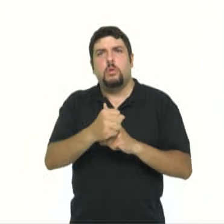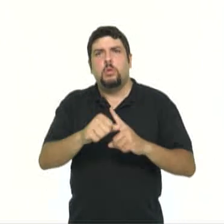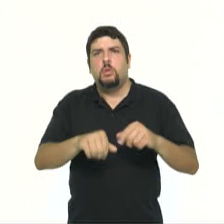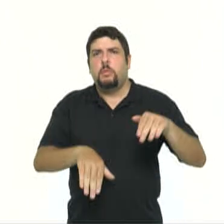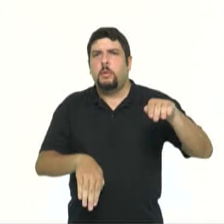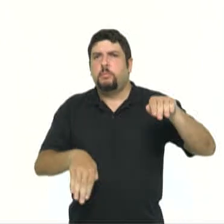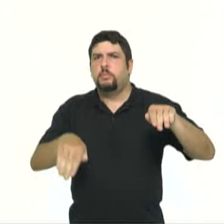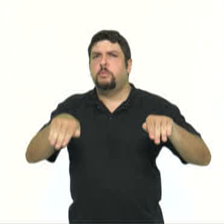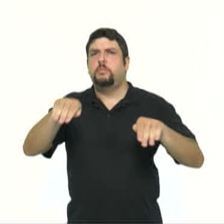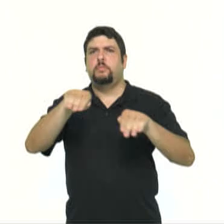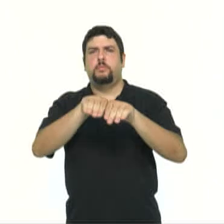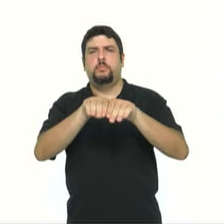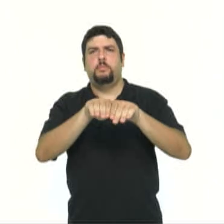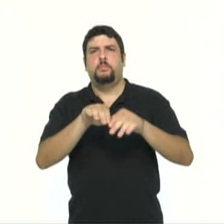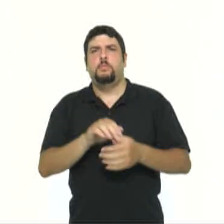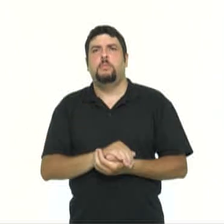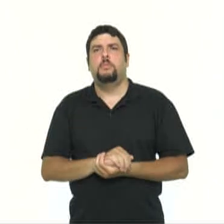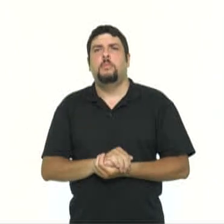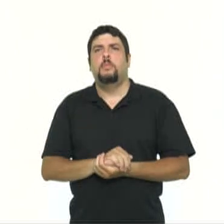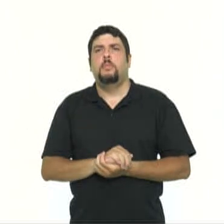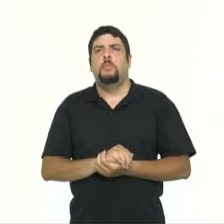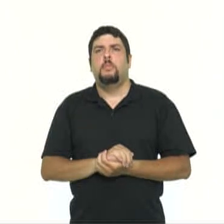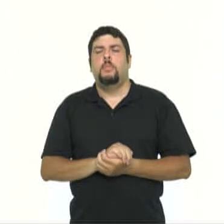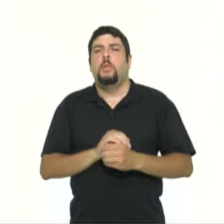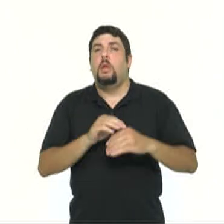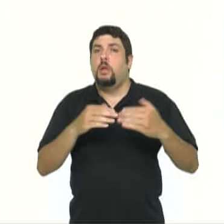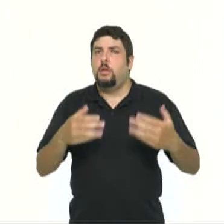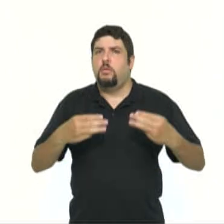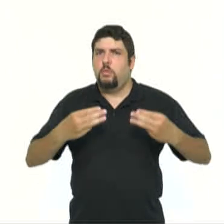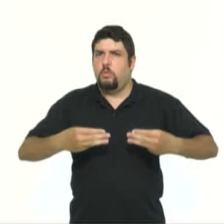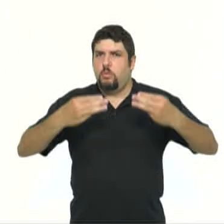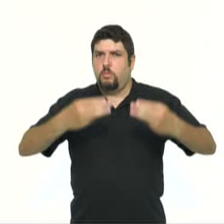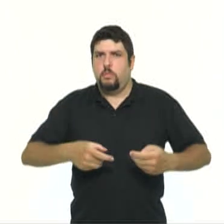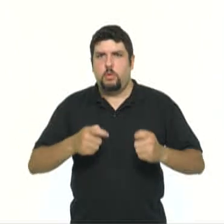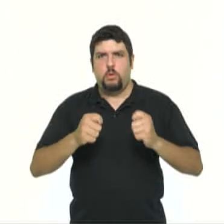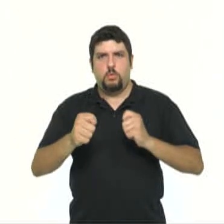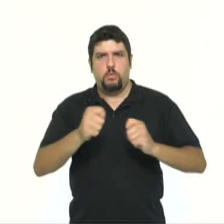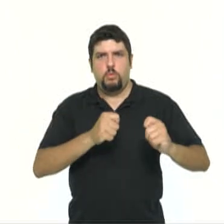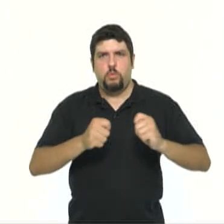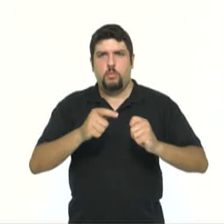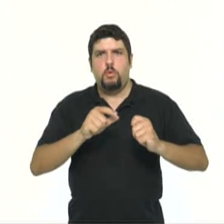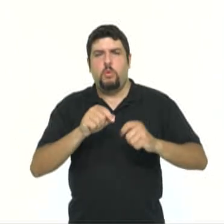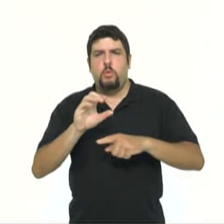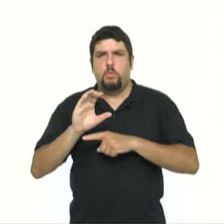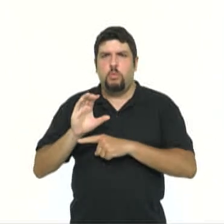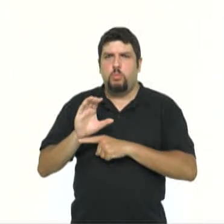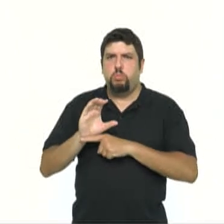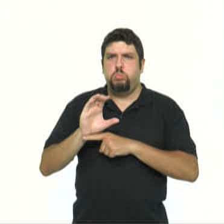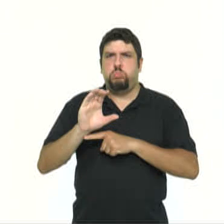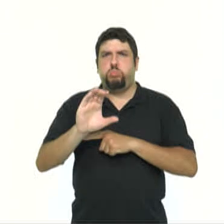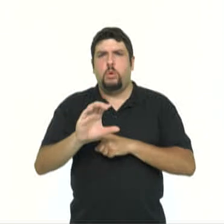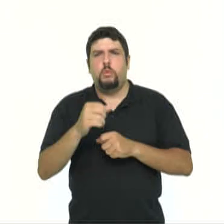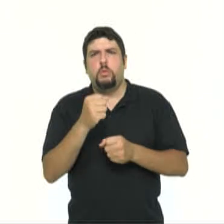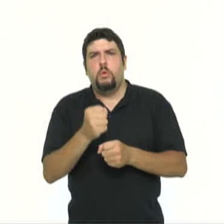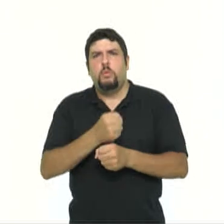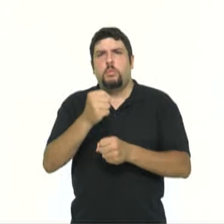Nessa lógica, é imperativo que o Ministério da Economia destine verbas para a construção de salas de